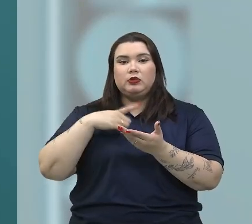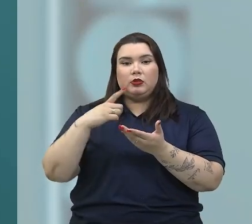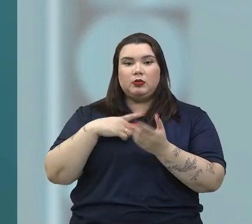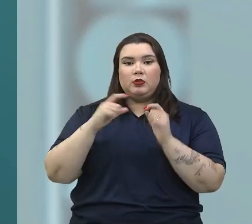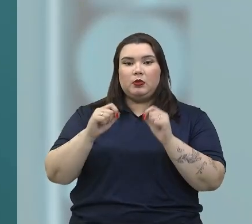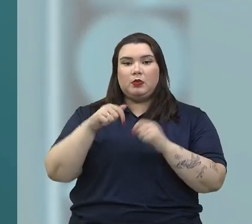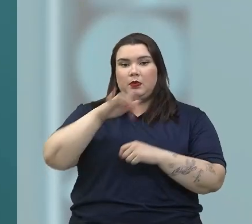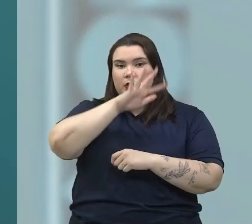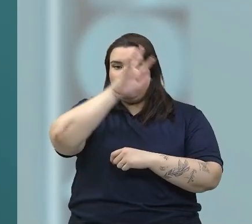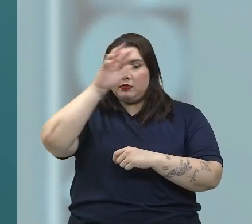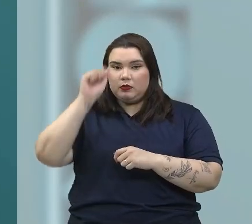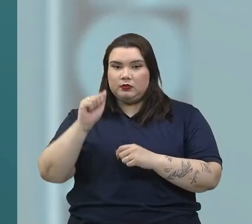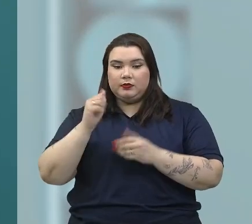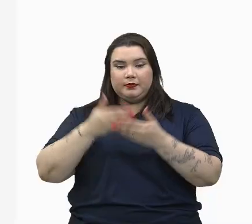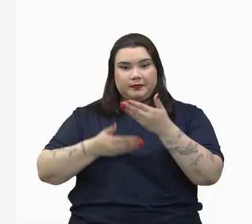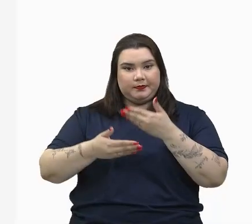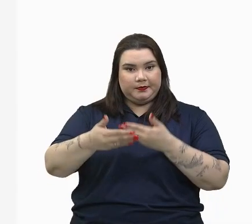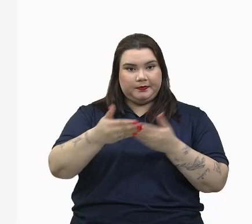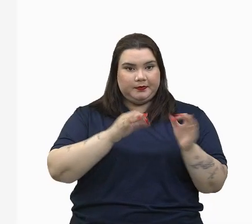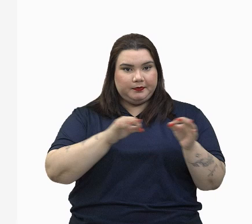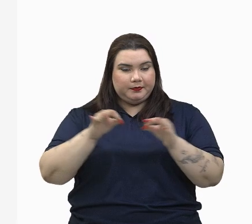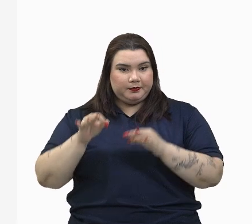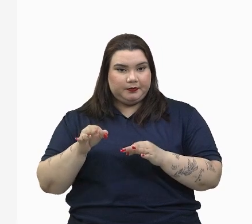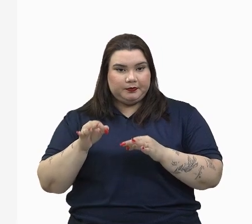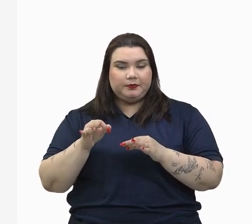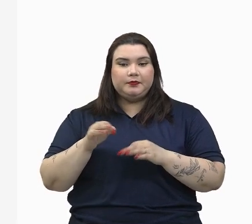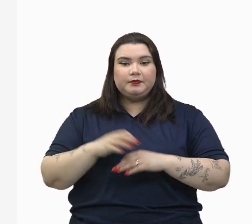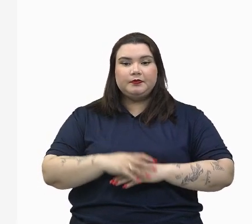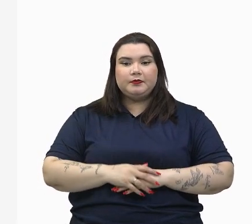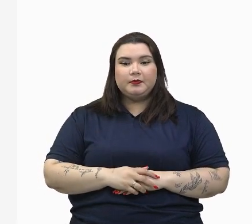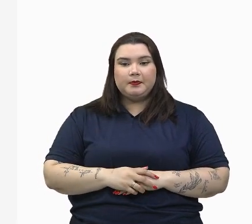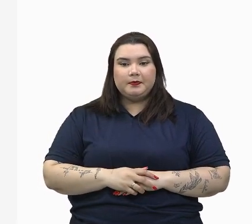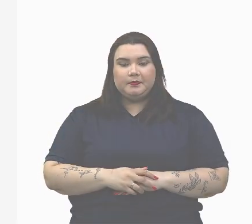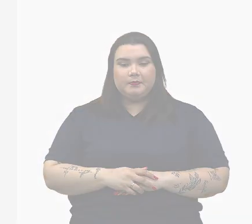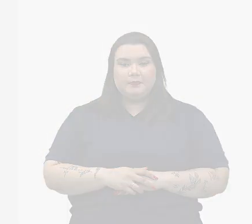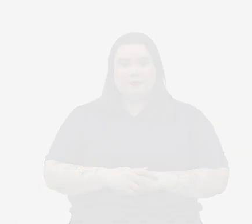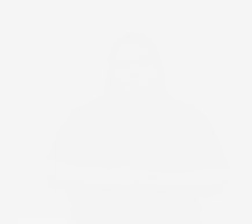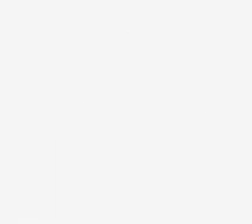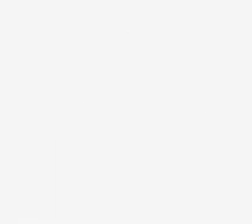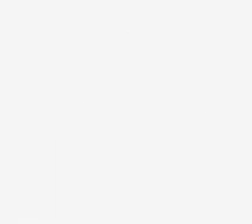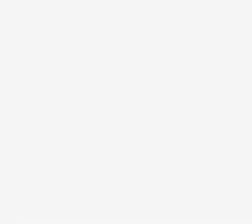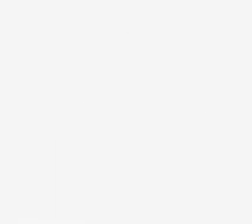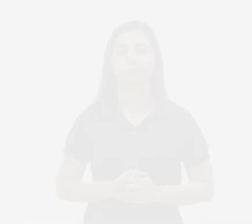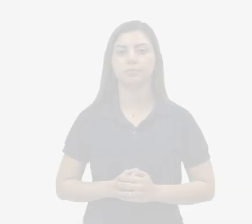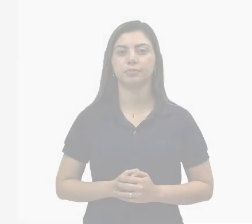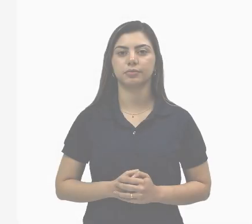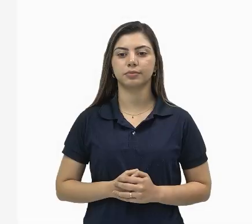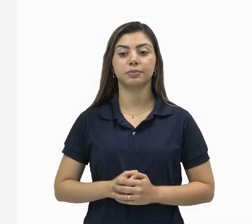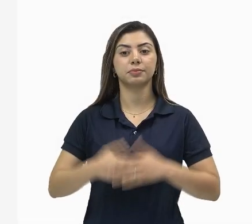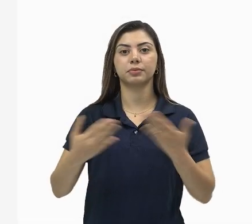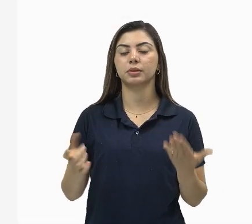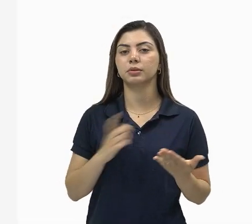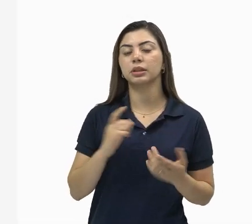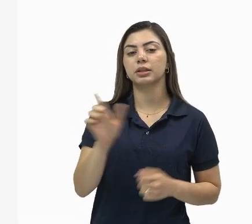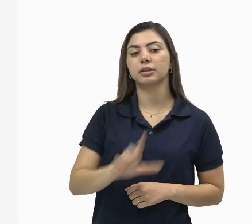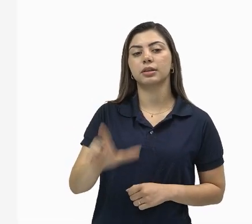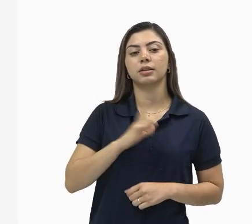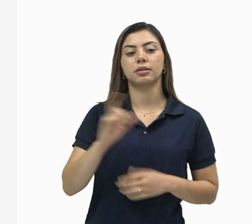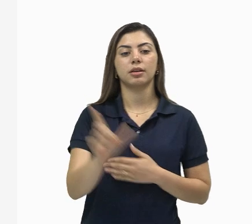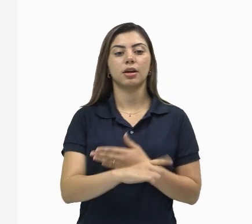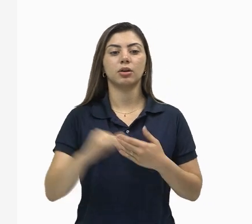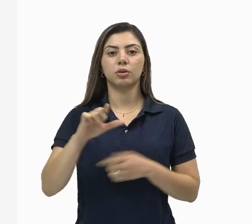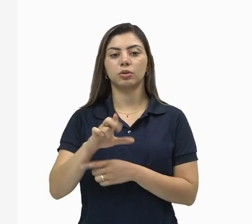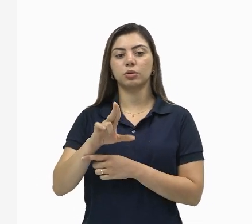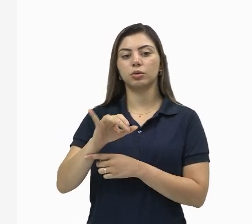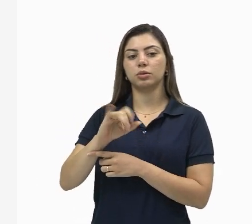do Amazonas. Vamos continuar aí. A produção literária ainda é marcada pela presença de autores como Luiz